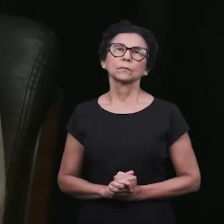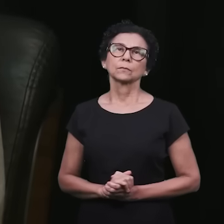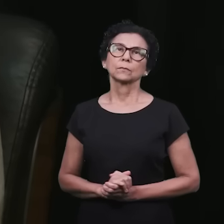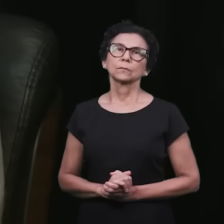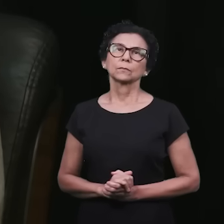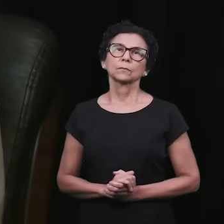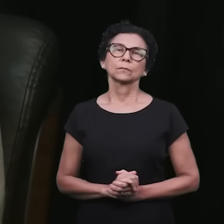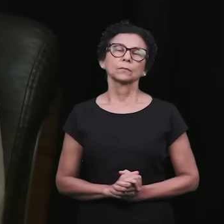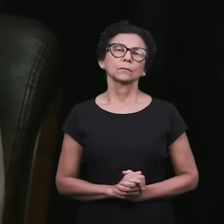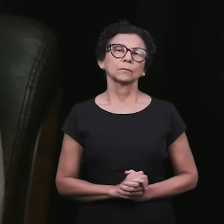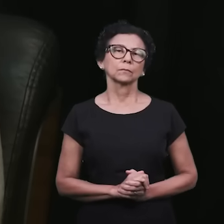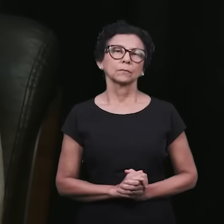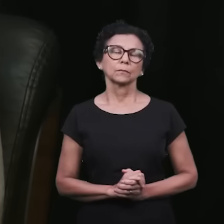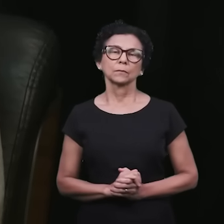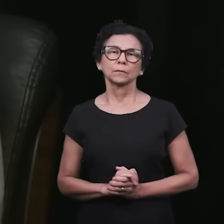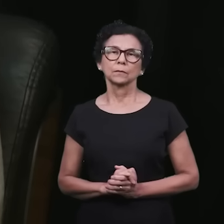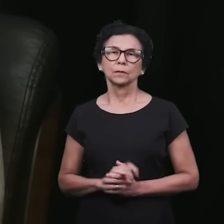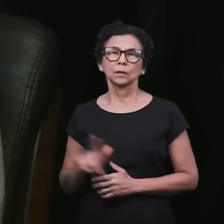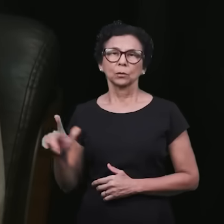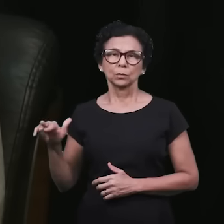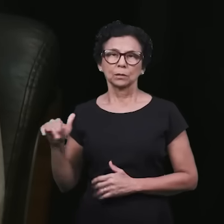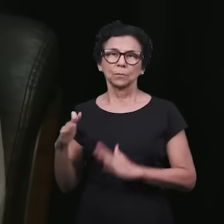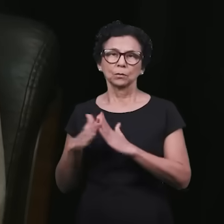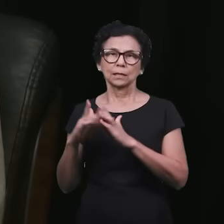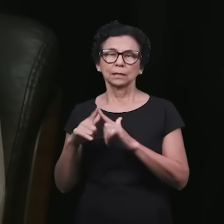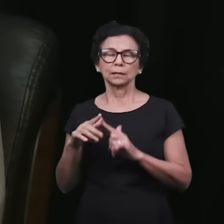da ovelha. O direito da ovelha está